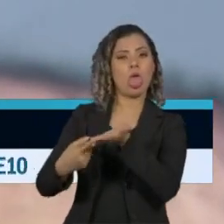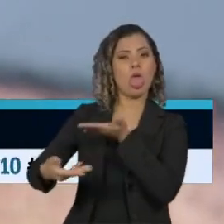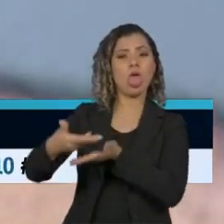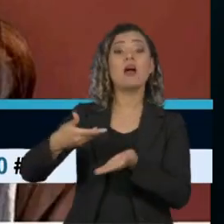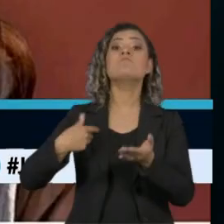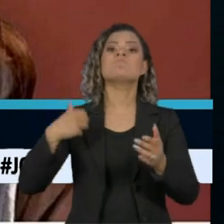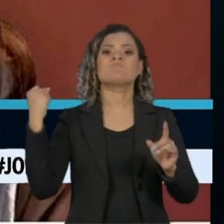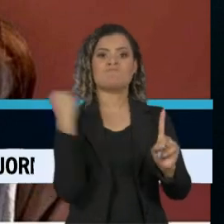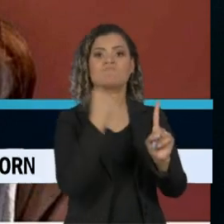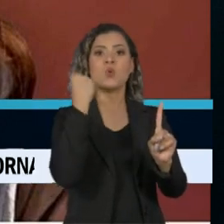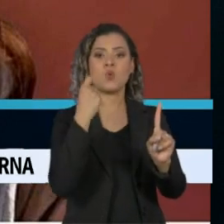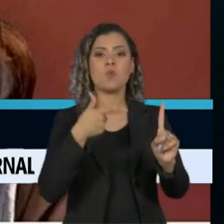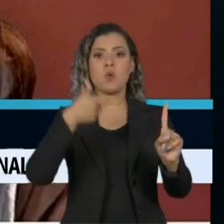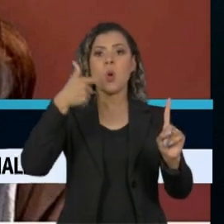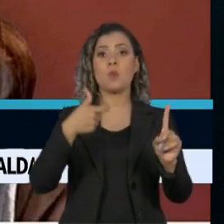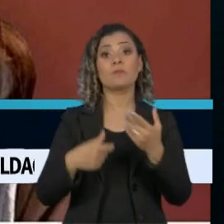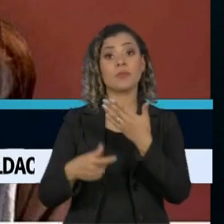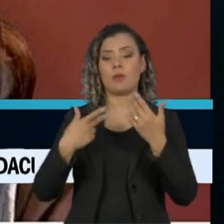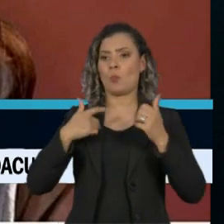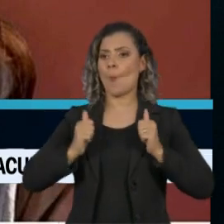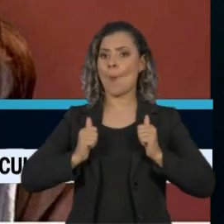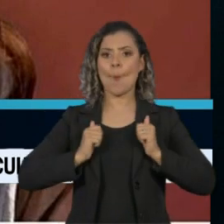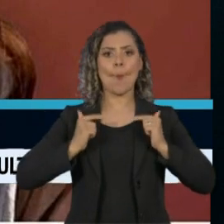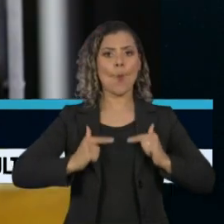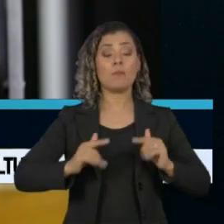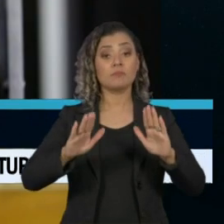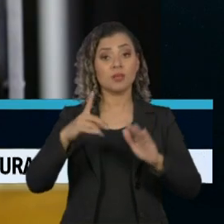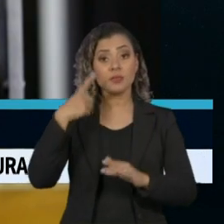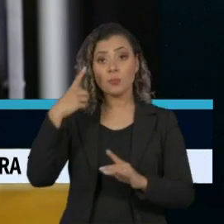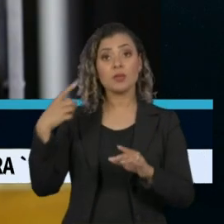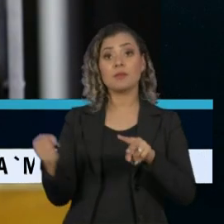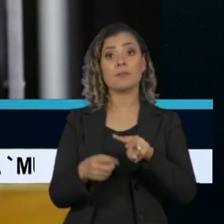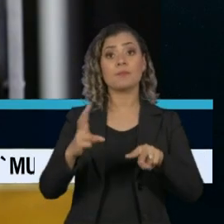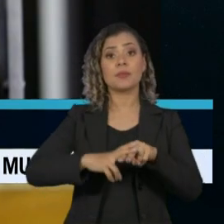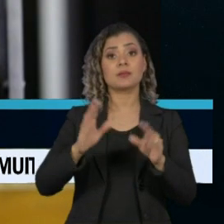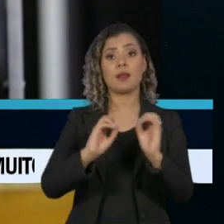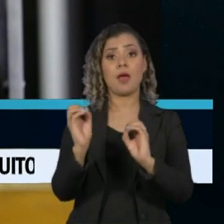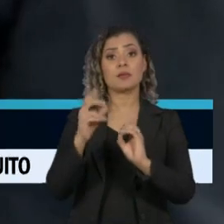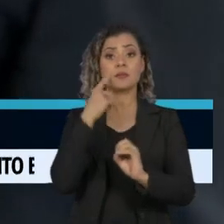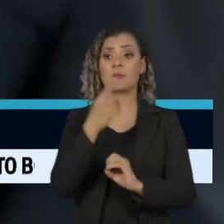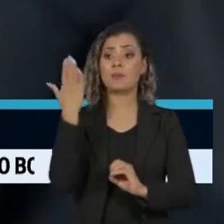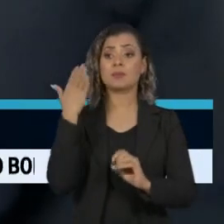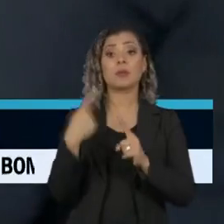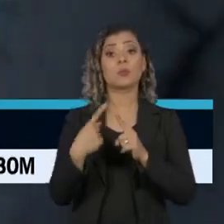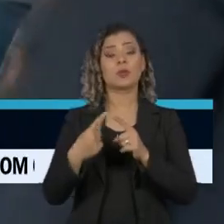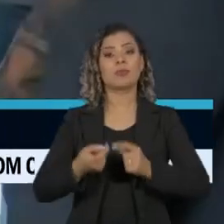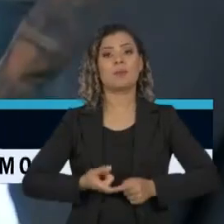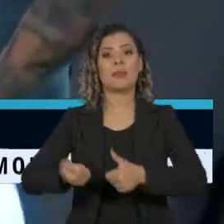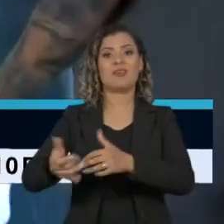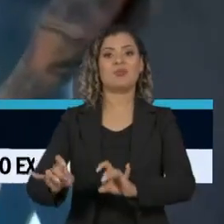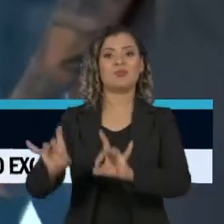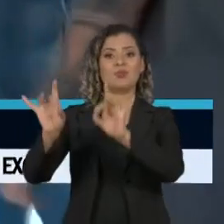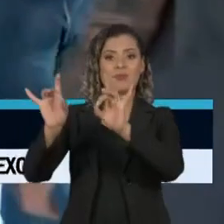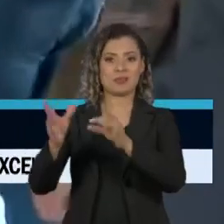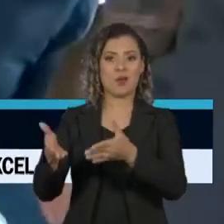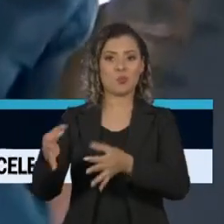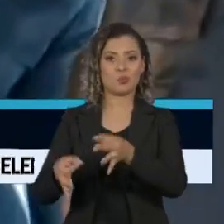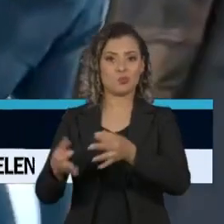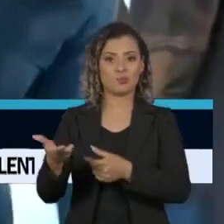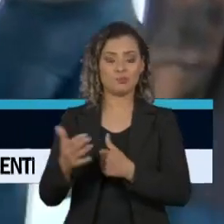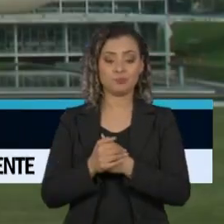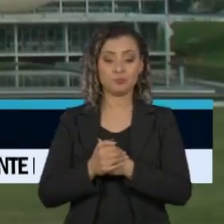qualificado ela nega as acusações a deputada não foi presa na semana passada porque tem imunidade parlamentar